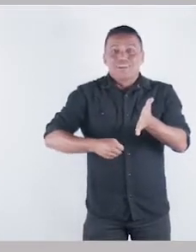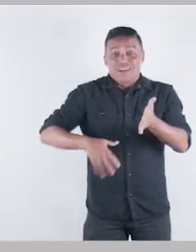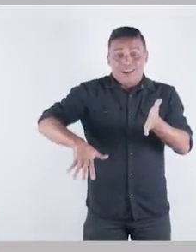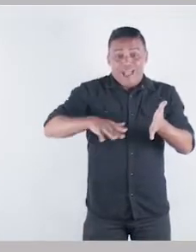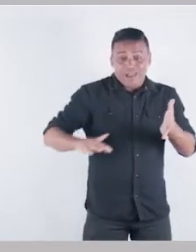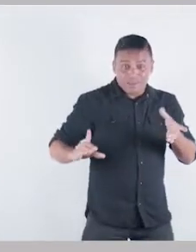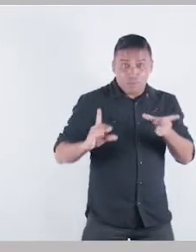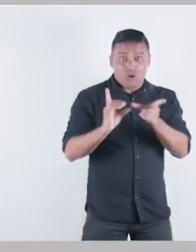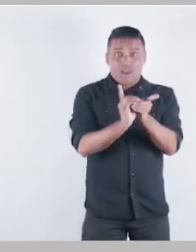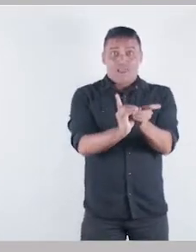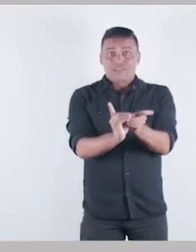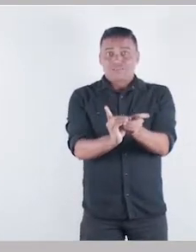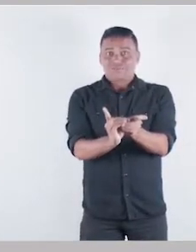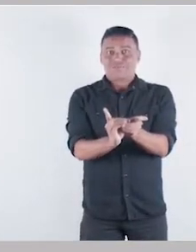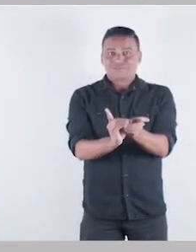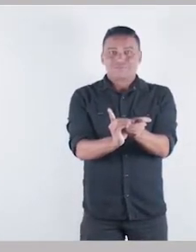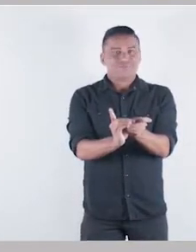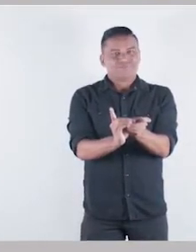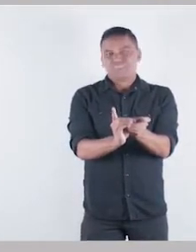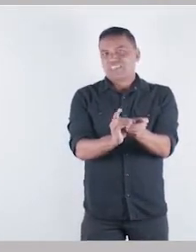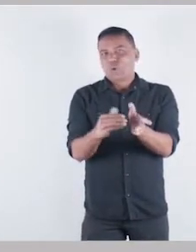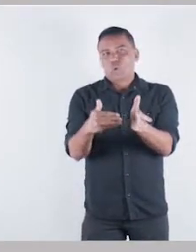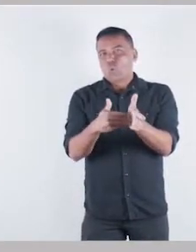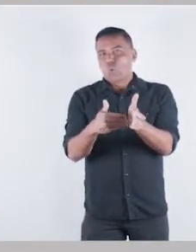dois, acho que nos últimos